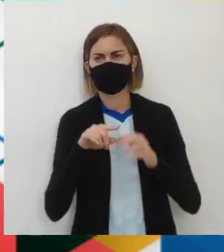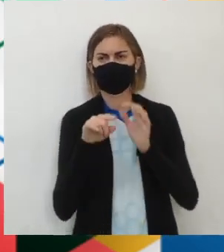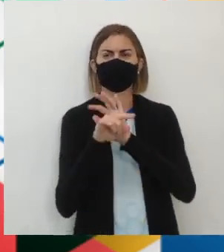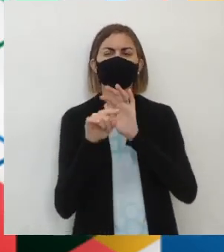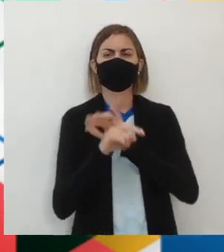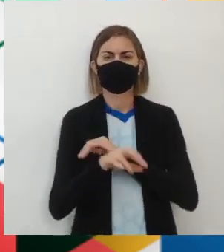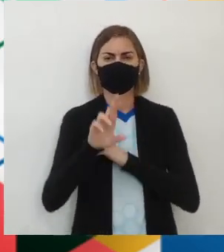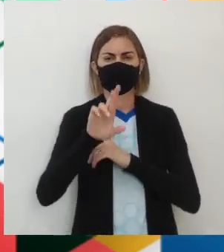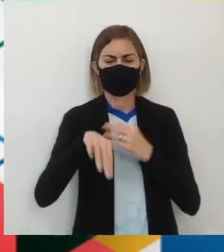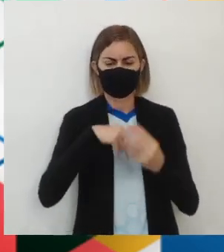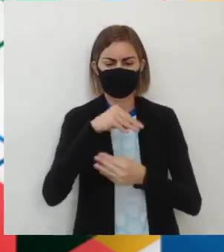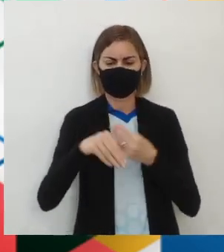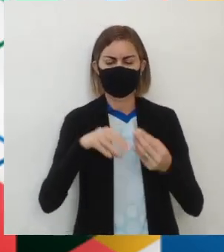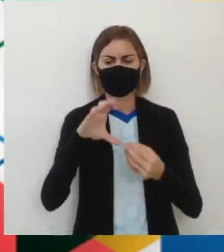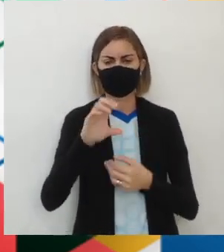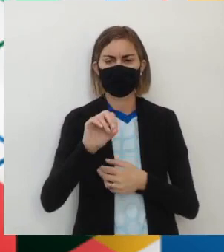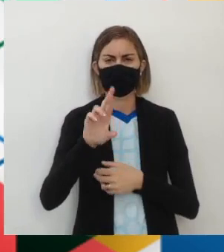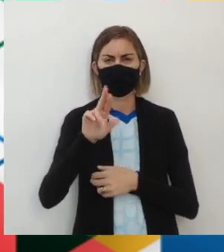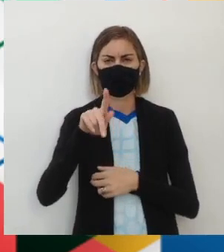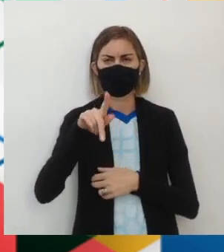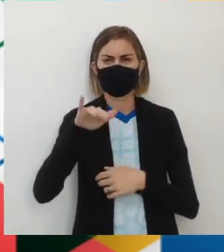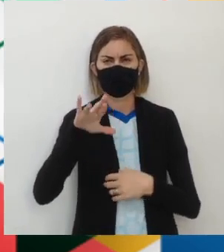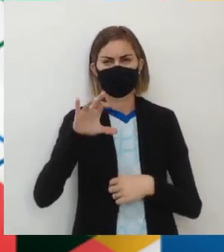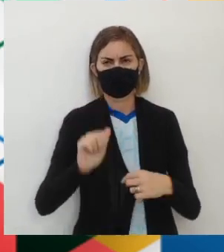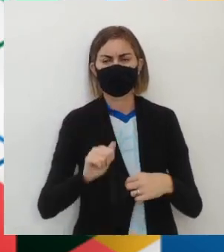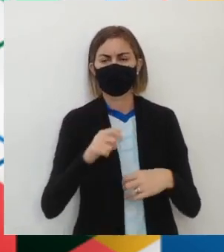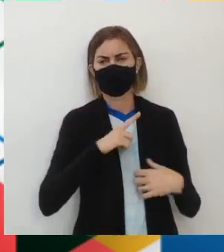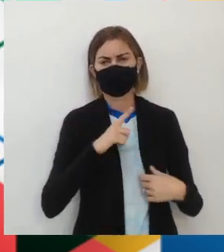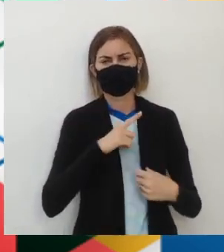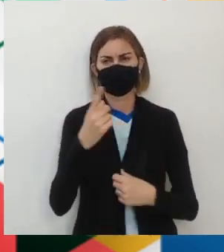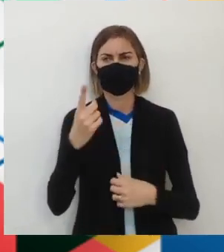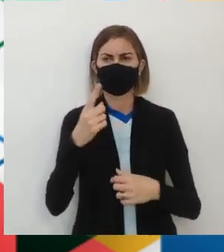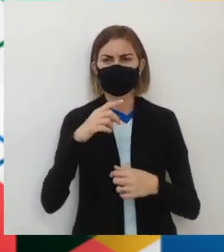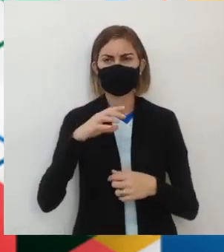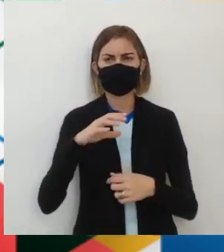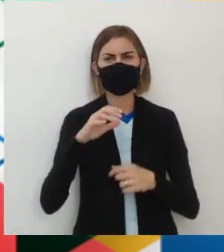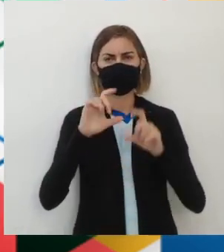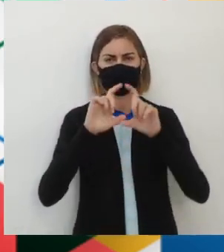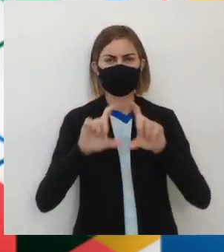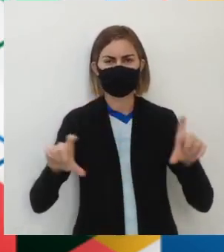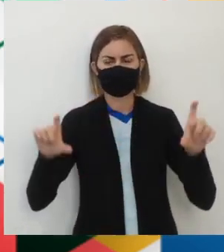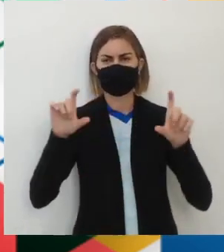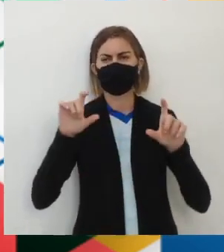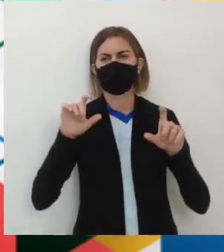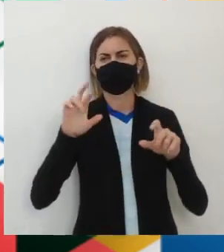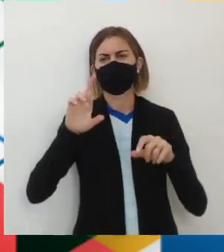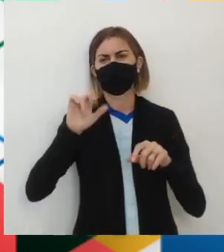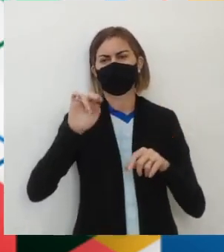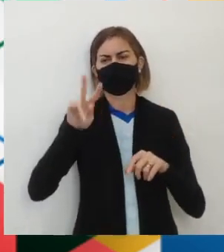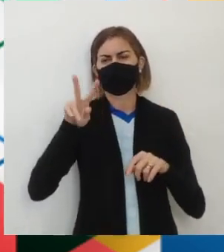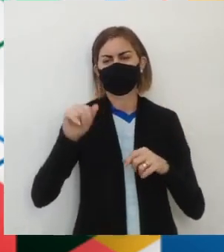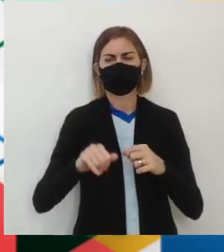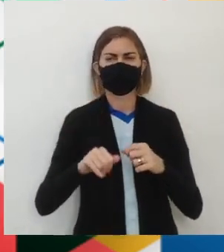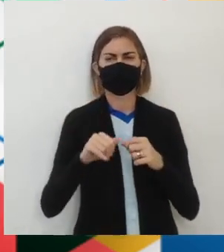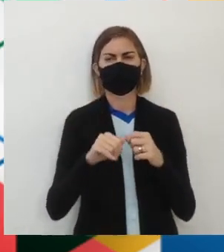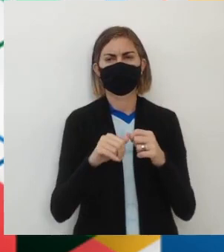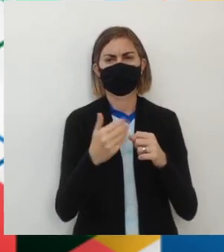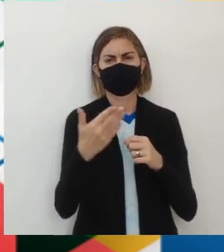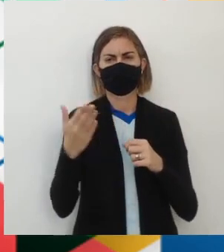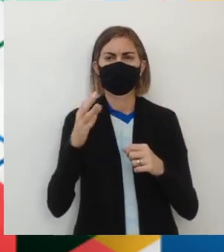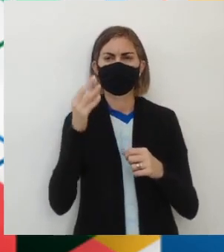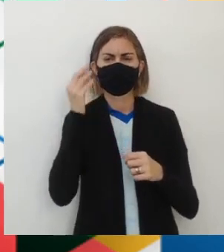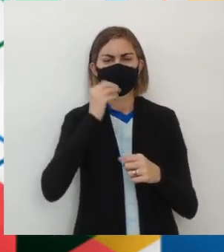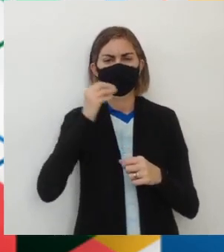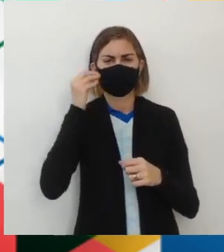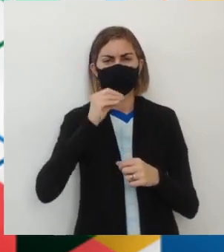de reação orgânica. A gente tem aí um alceno e a gente tem um reativo de Bayer ou um teste